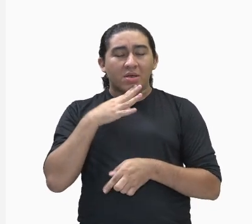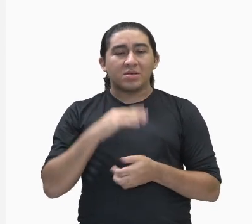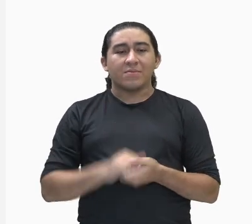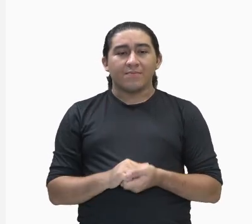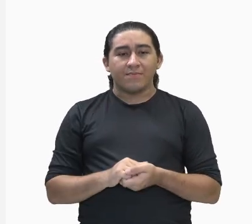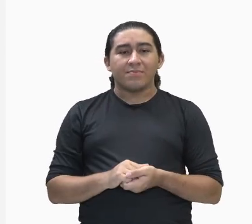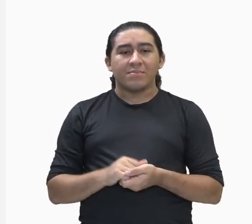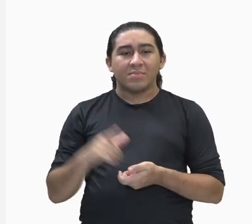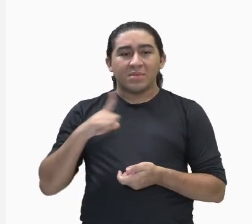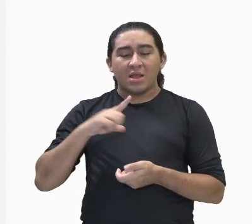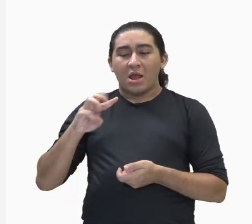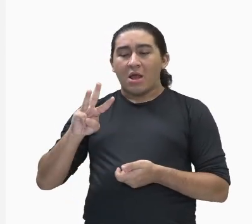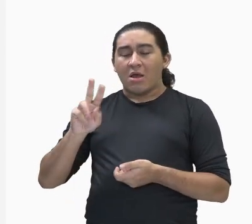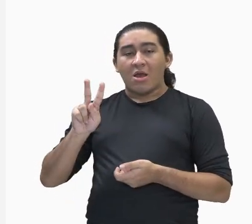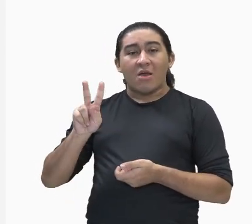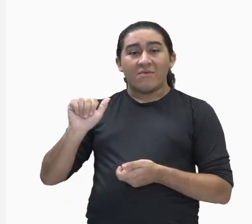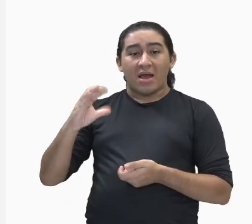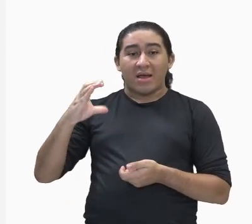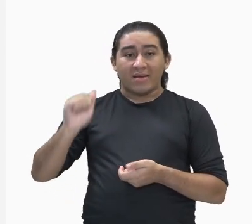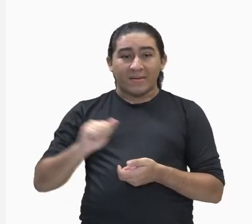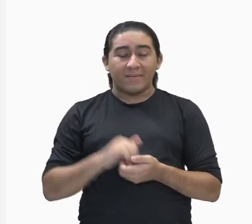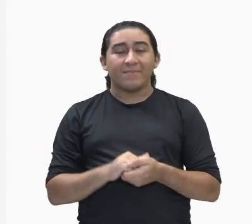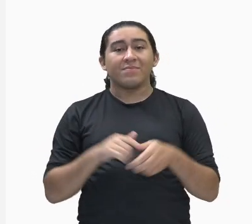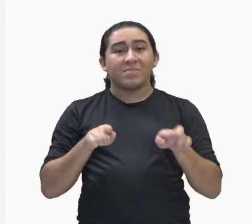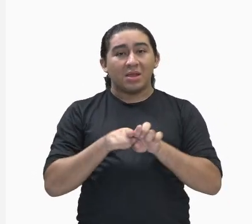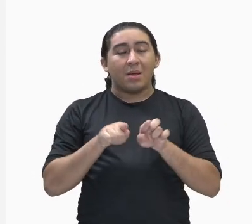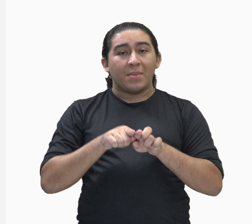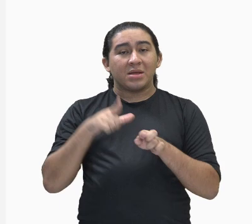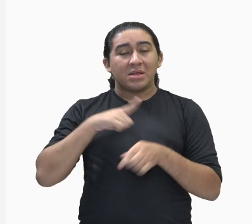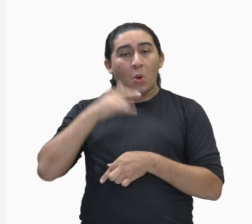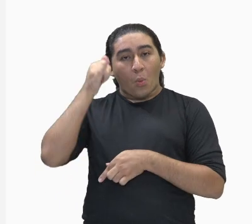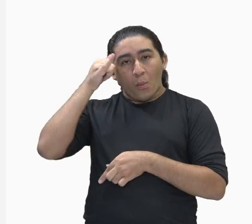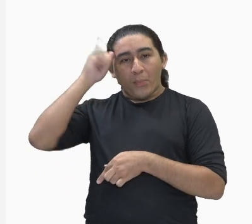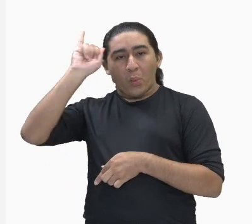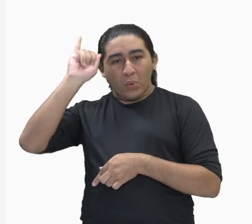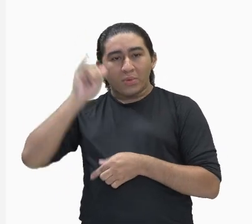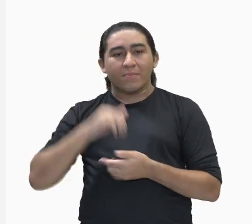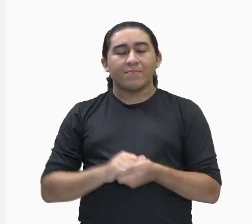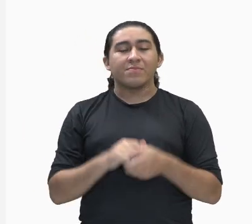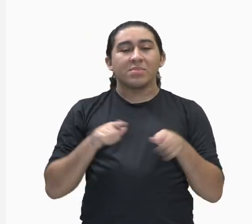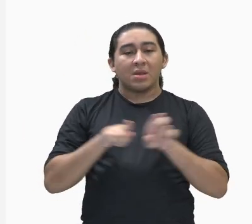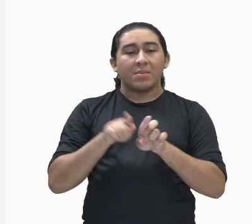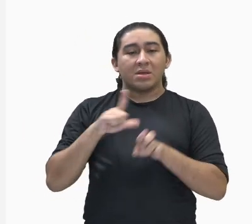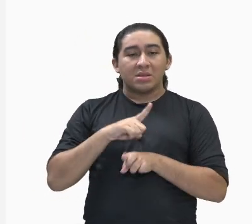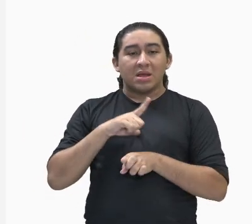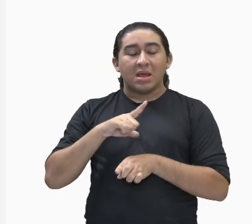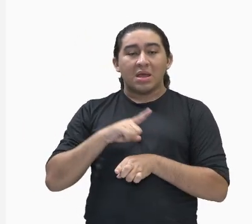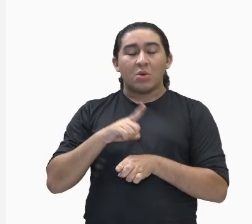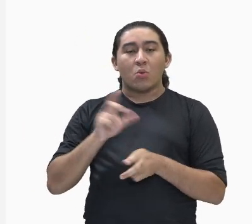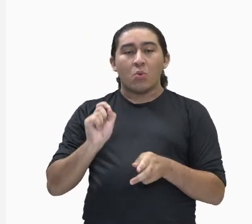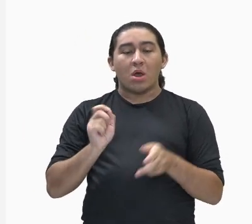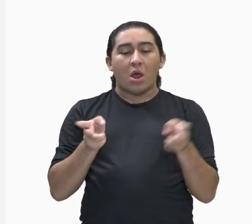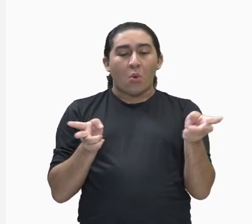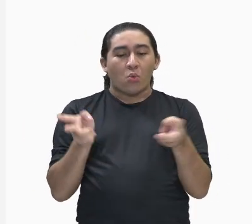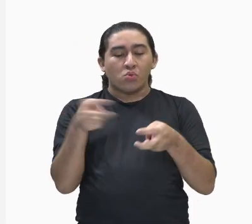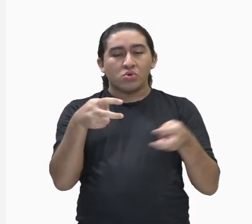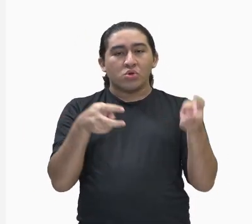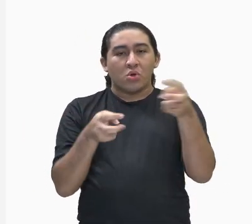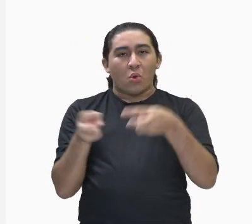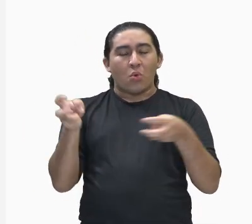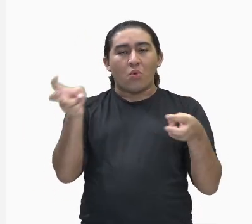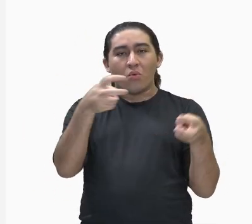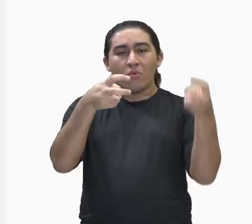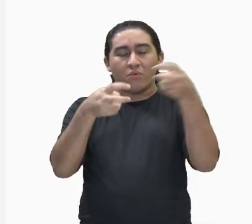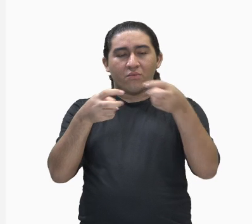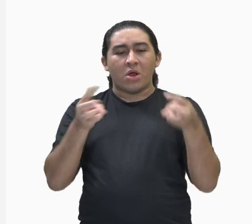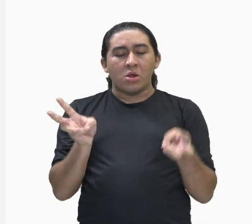vaca, aí nós temos ox, boi, sloth, sloth é bicho preguiça, tá? Aí a pronúncia pode